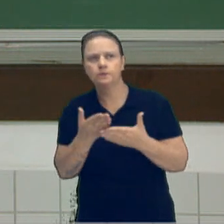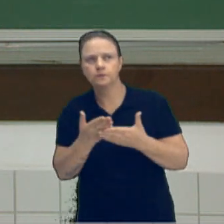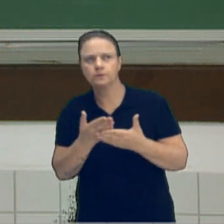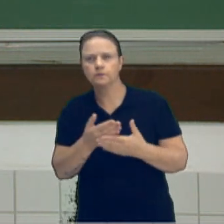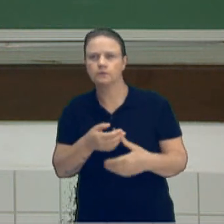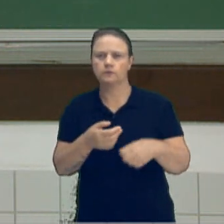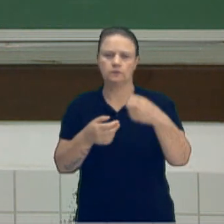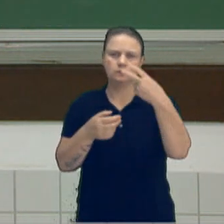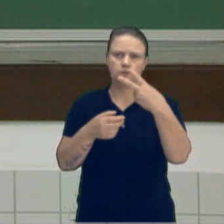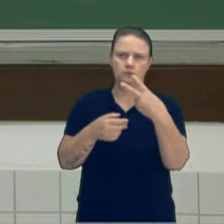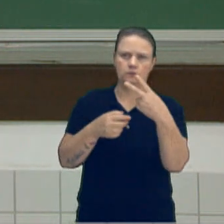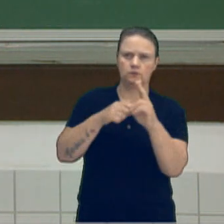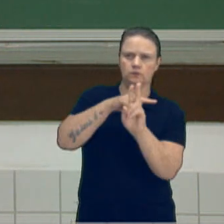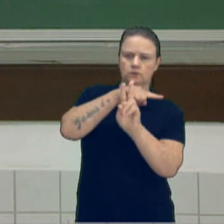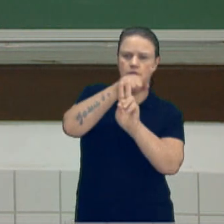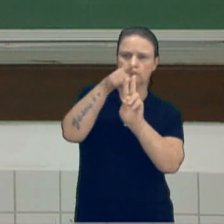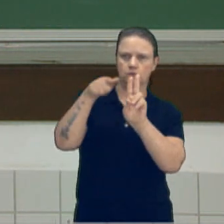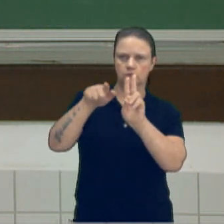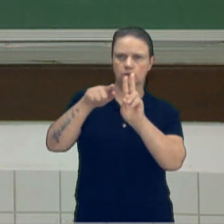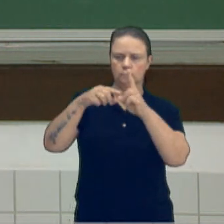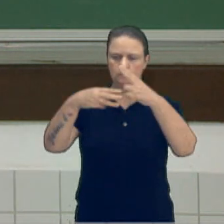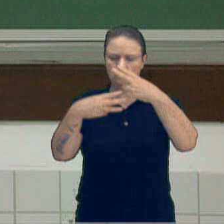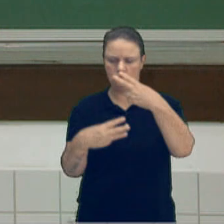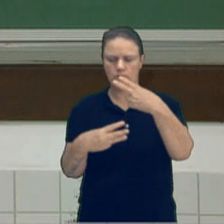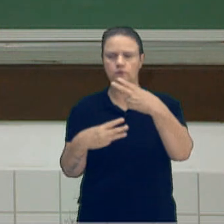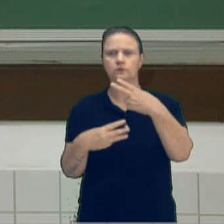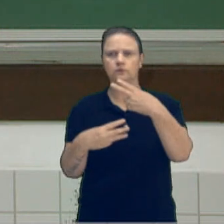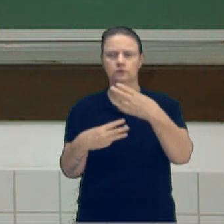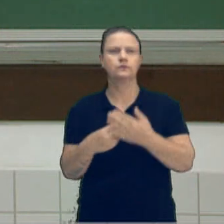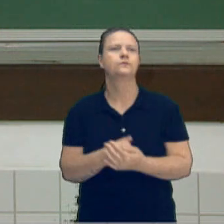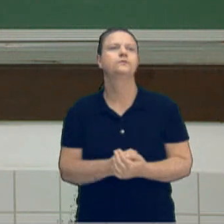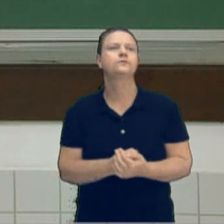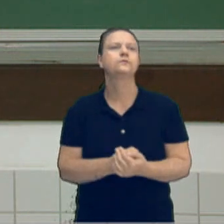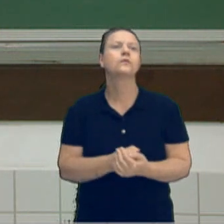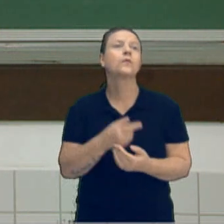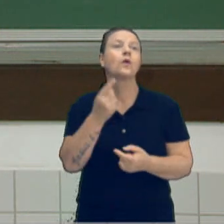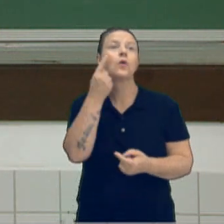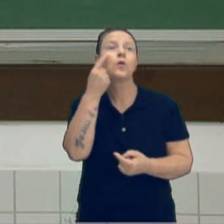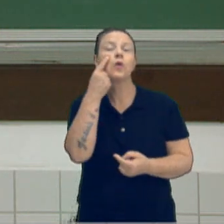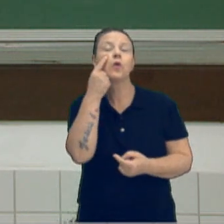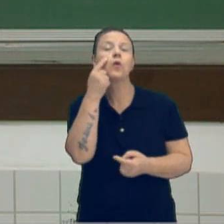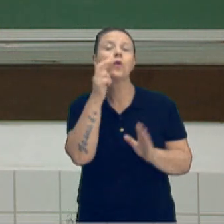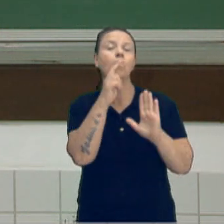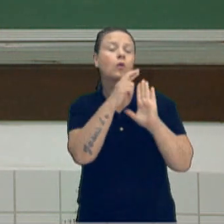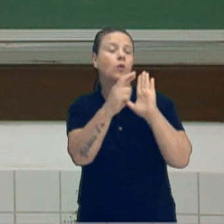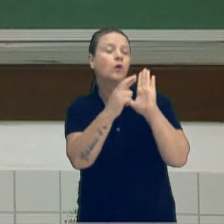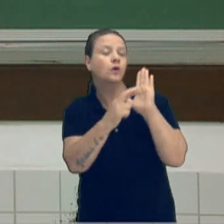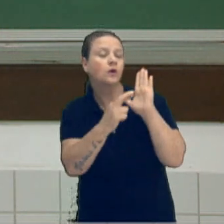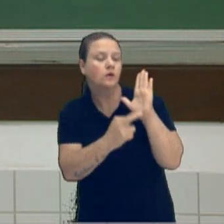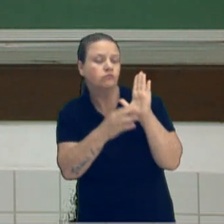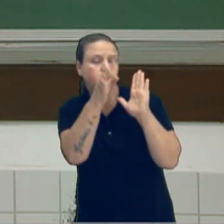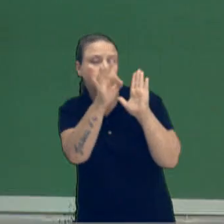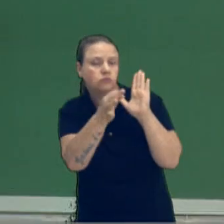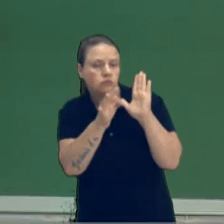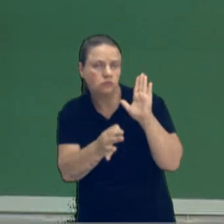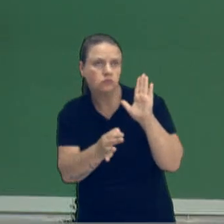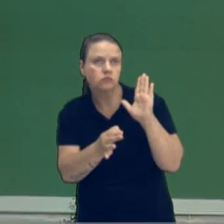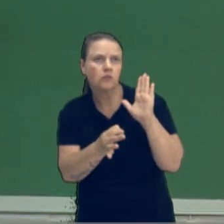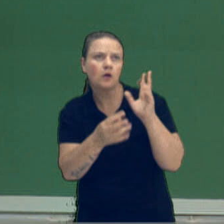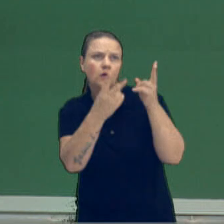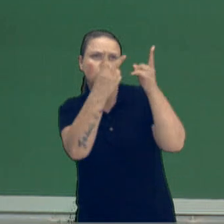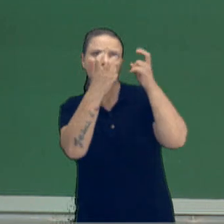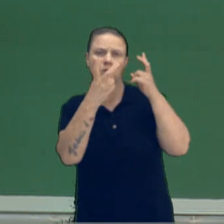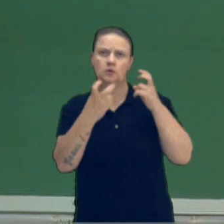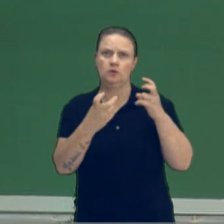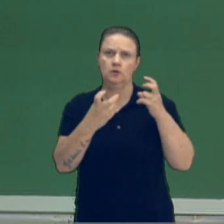2π/3. Aí a gente vai lá e vai enxergar dentro das nossas alternativas qual é a alternativa que está correta. E a gente consegue perceber